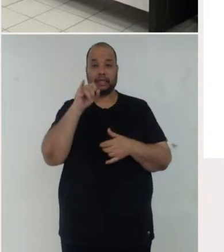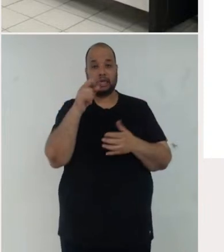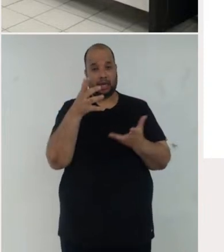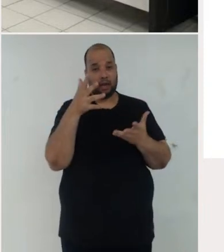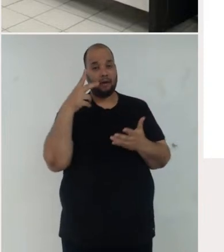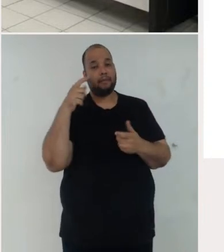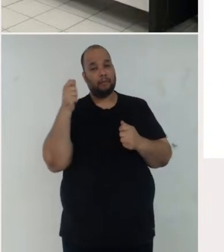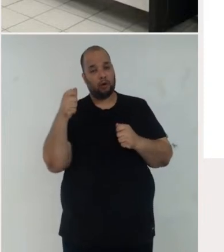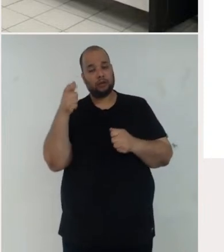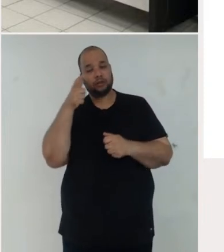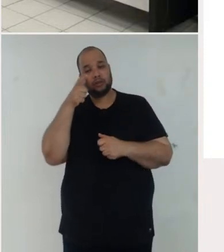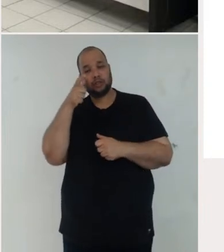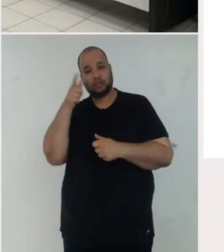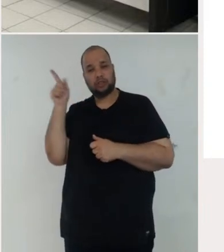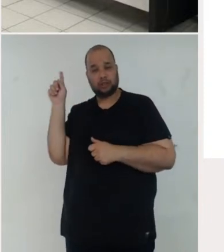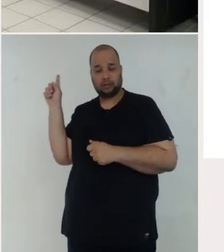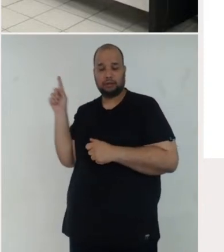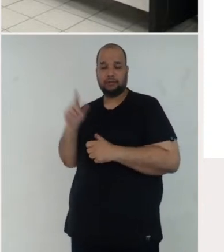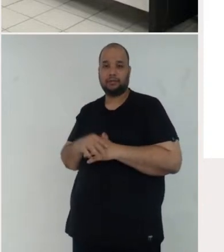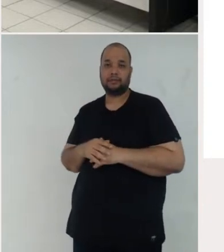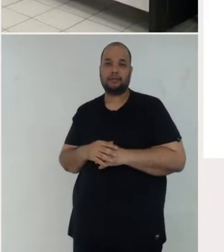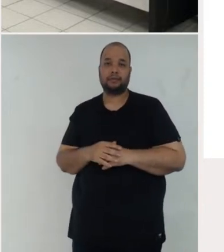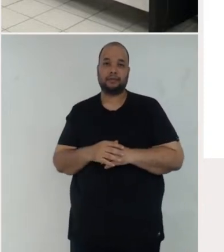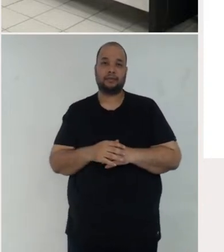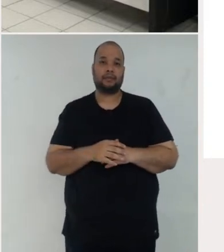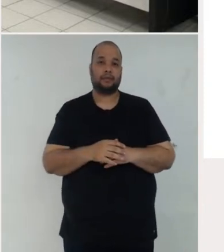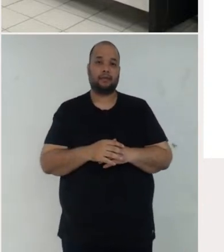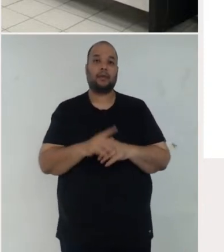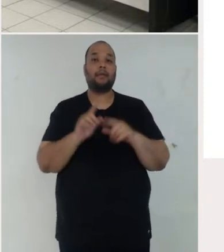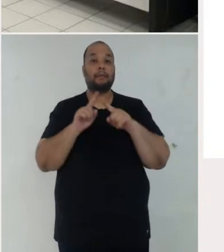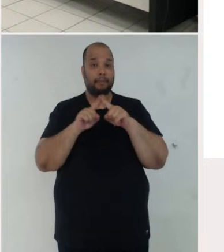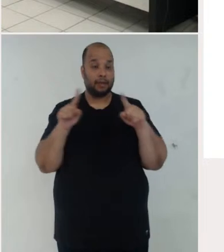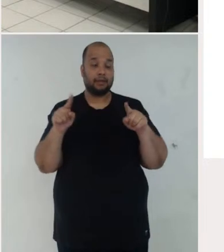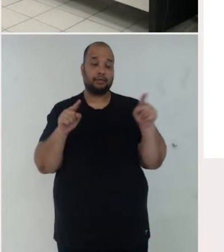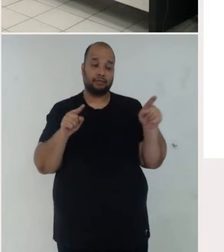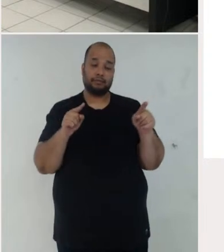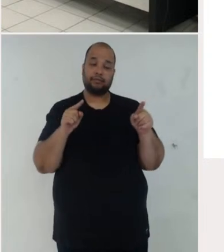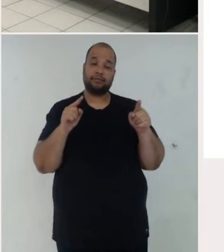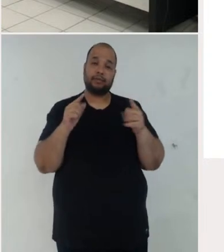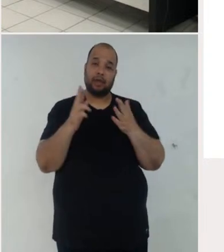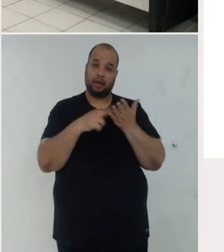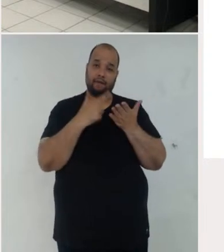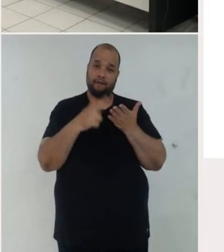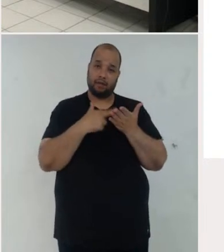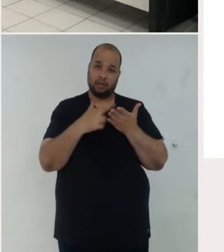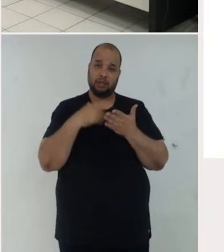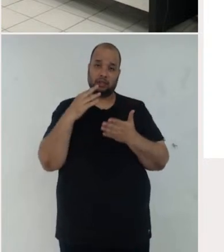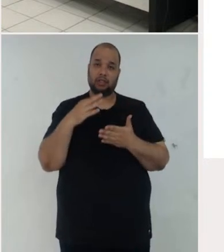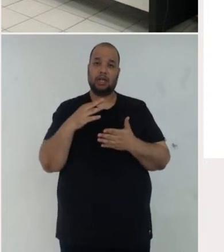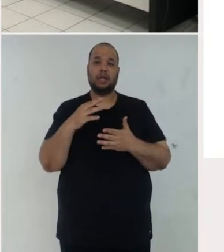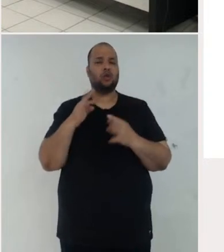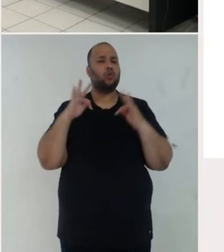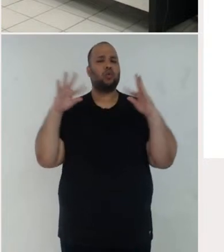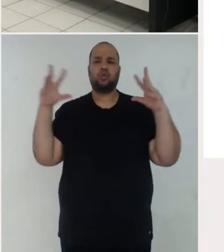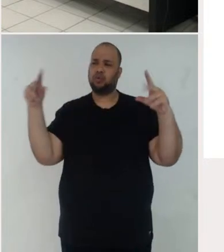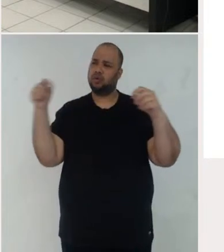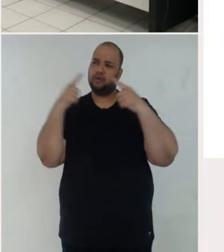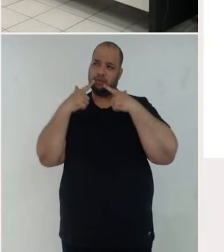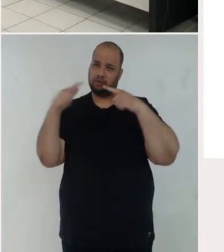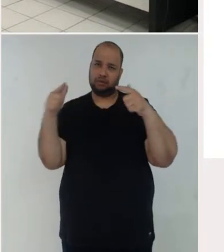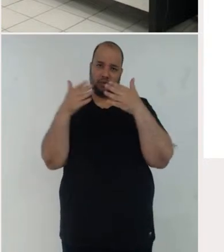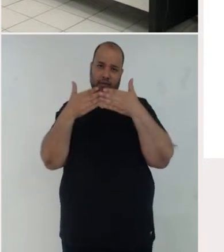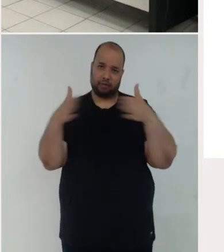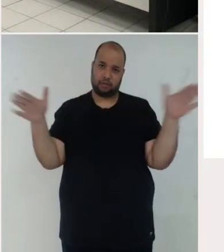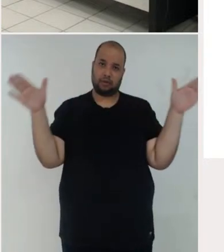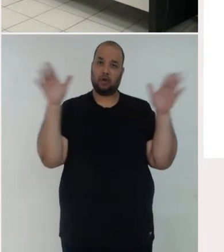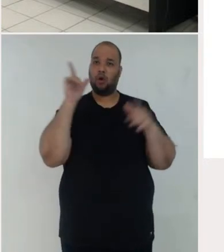foi muito boa nesse sentido. Mas a Caderno sempre esteve aberta para todas as línguas. E ontem